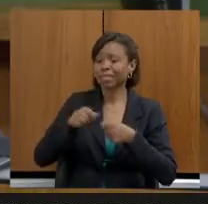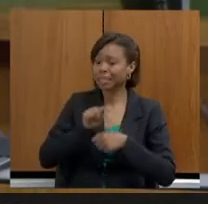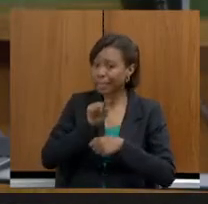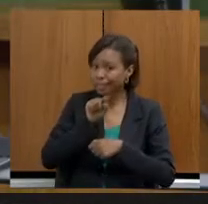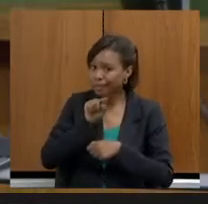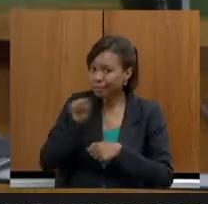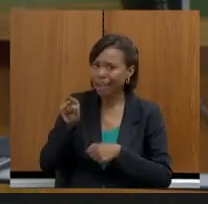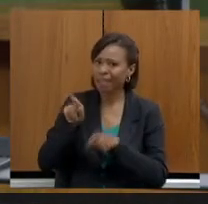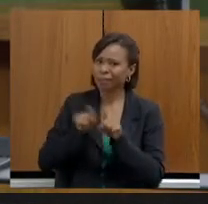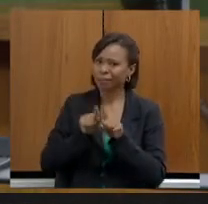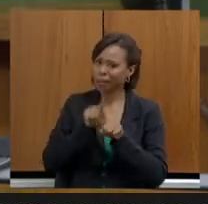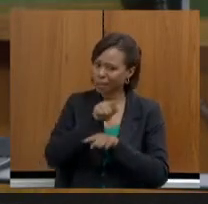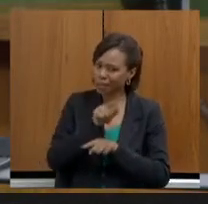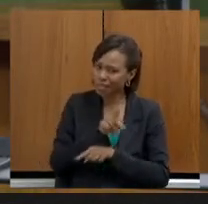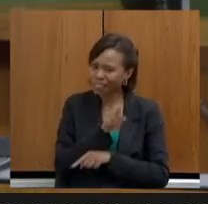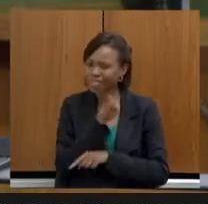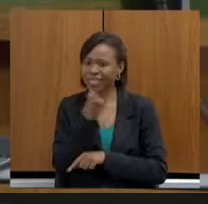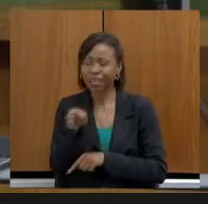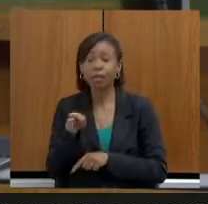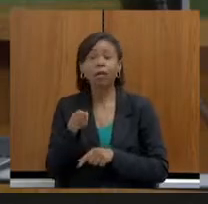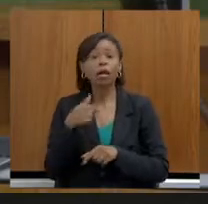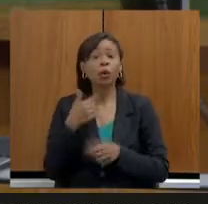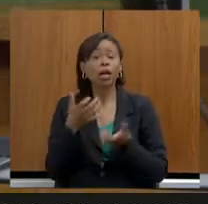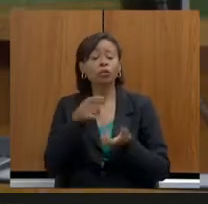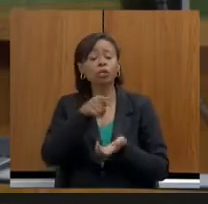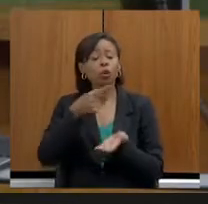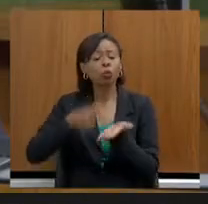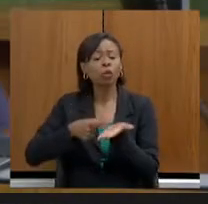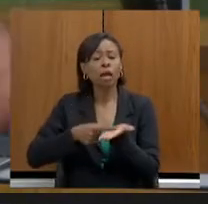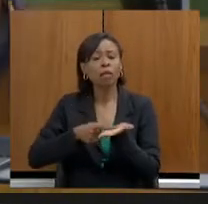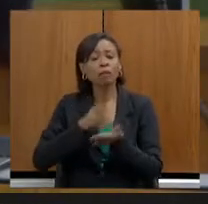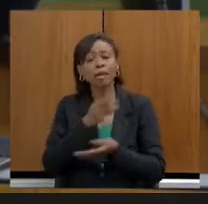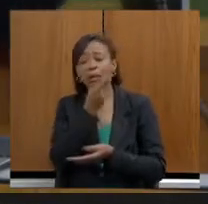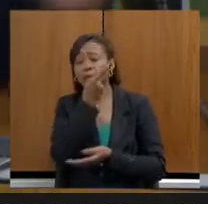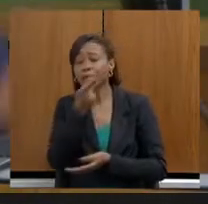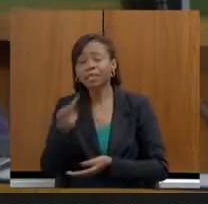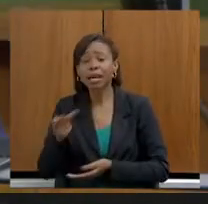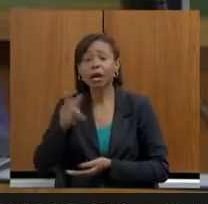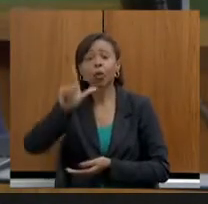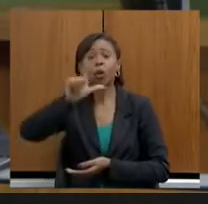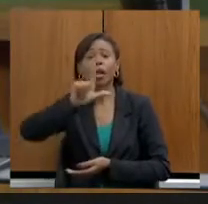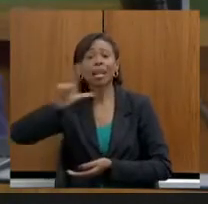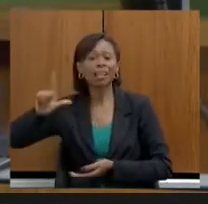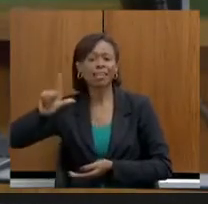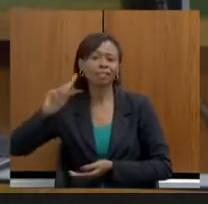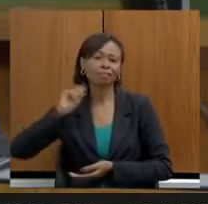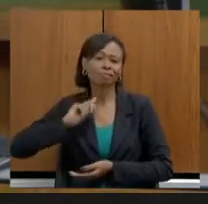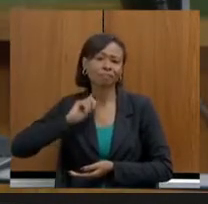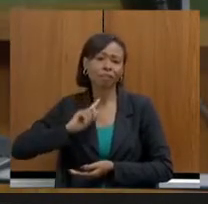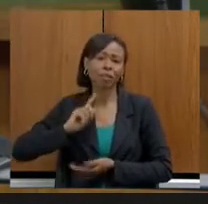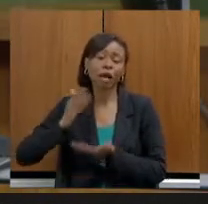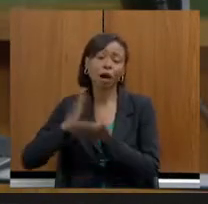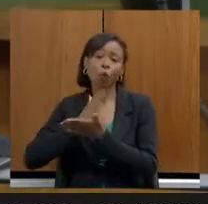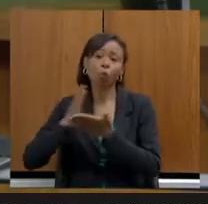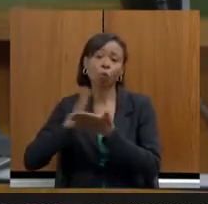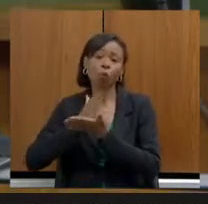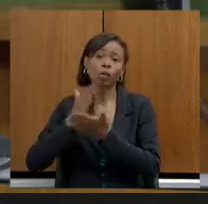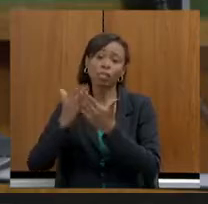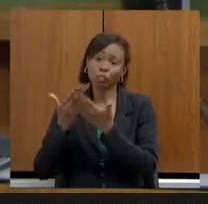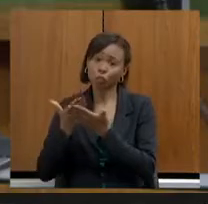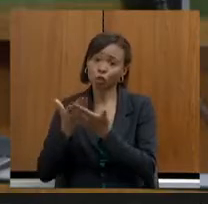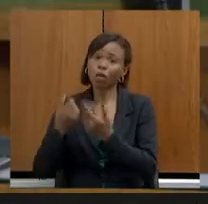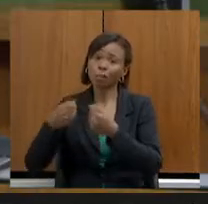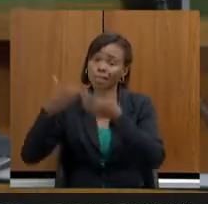lá e gostaria também que a senhora colocasse na agenda a visita no leste de Minas temos escolas lá que nós usamos de inaugurar em algumas cidades